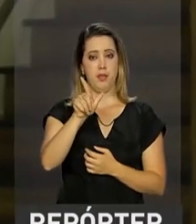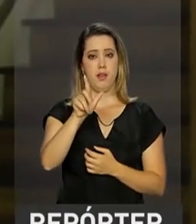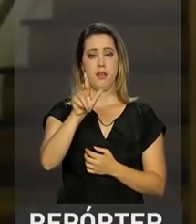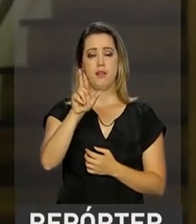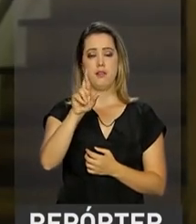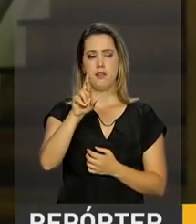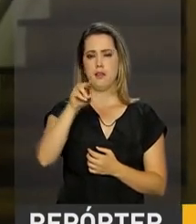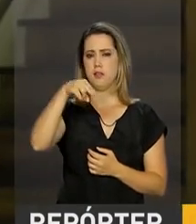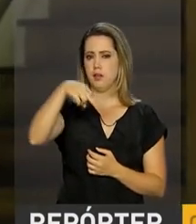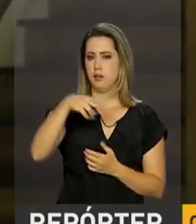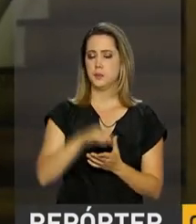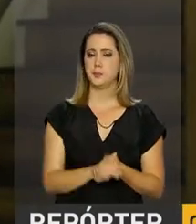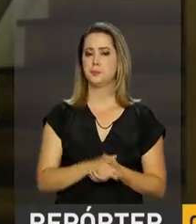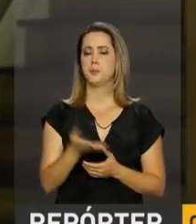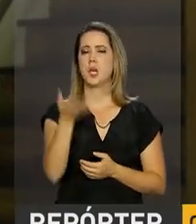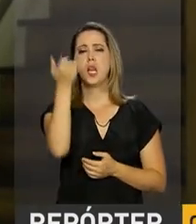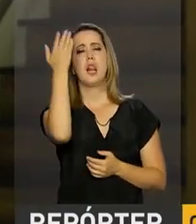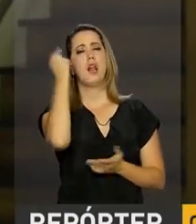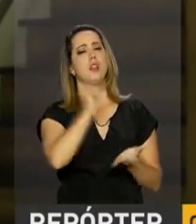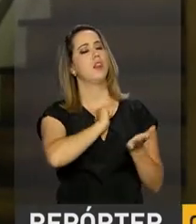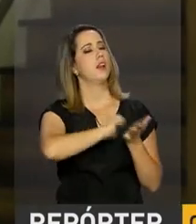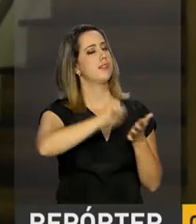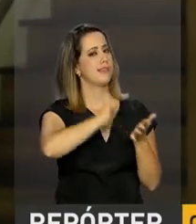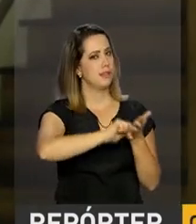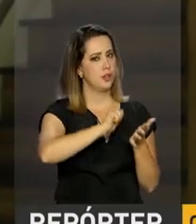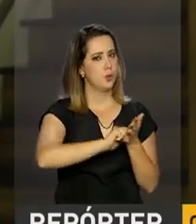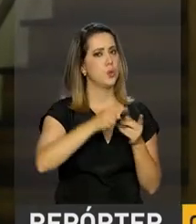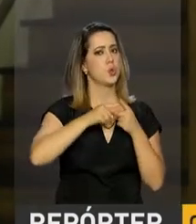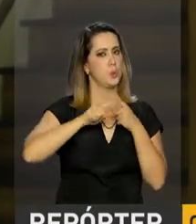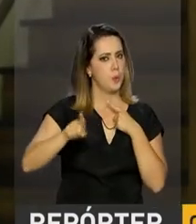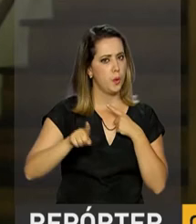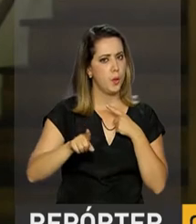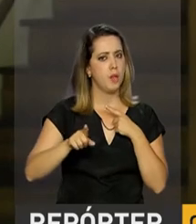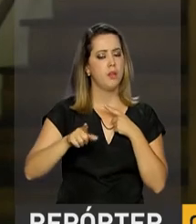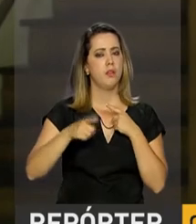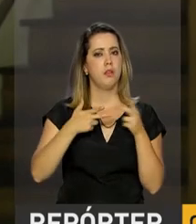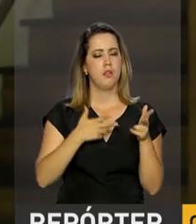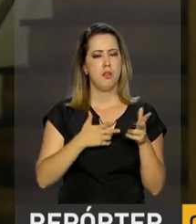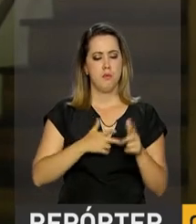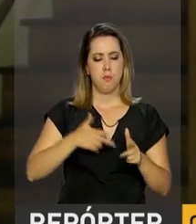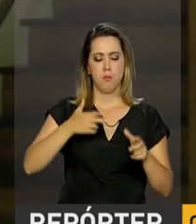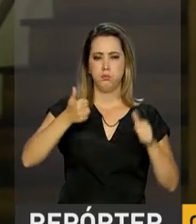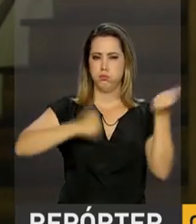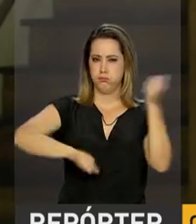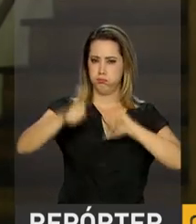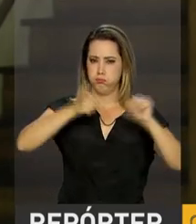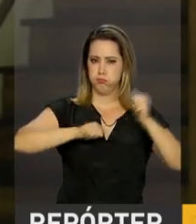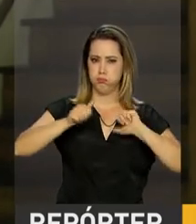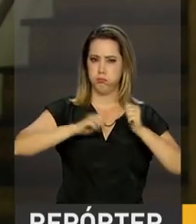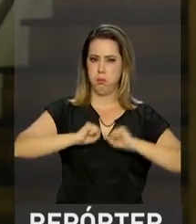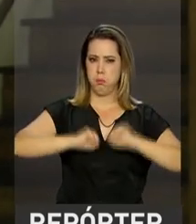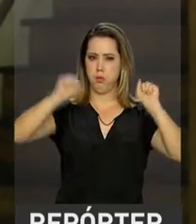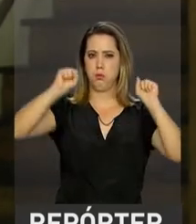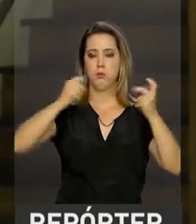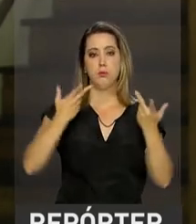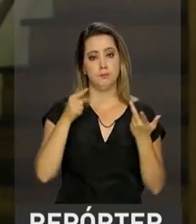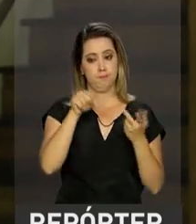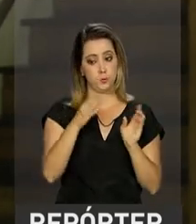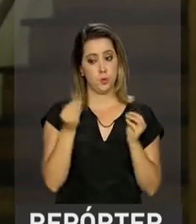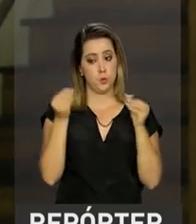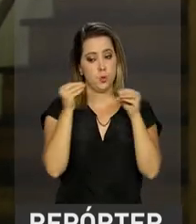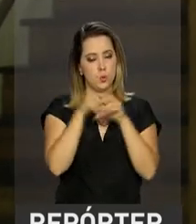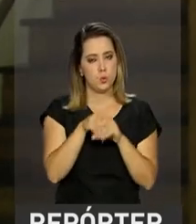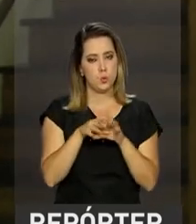assinatura do da convenção de proibição de armas químicas quando o brasil oficialmente tornou um estado parte dessa